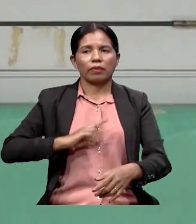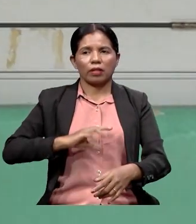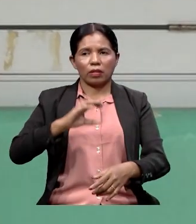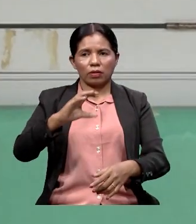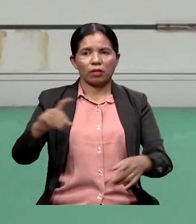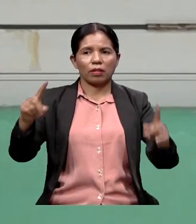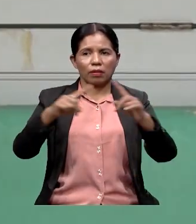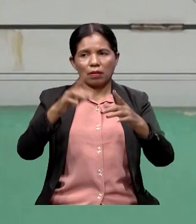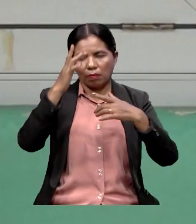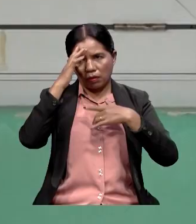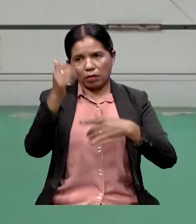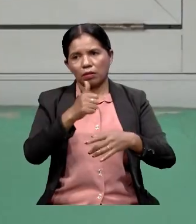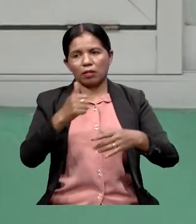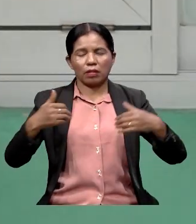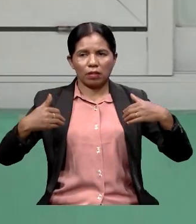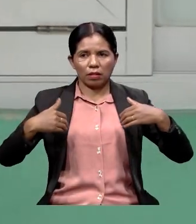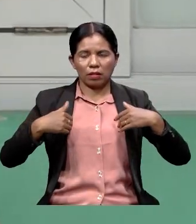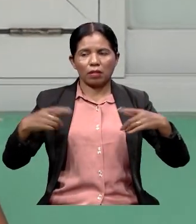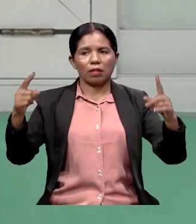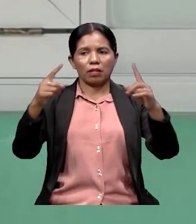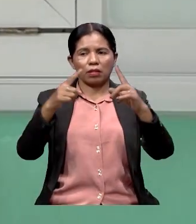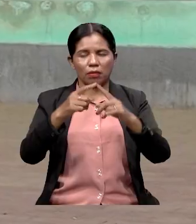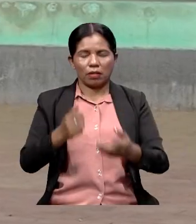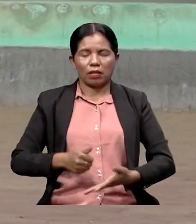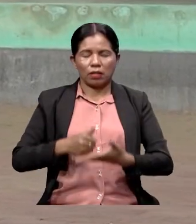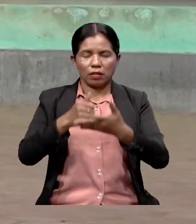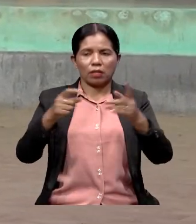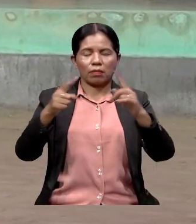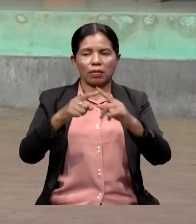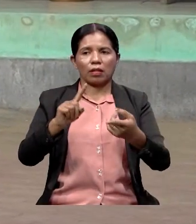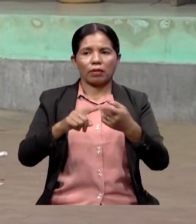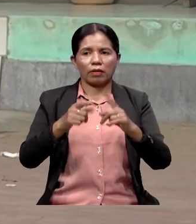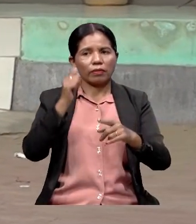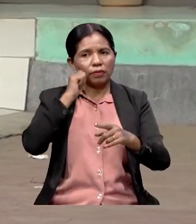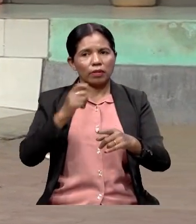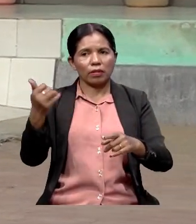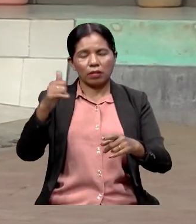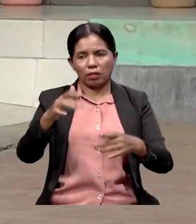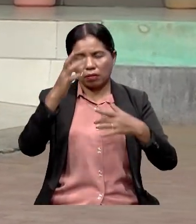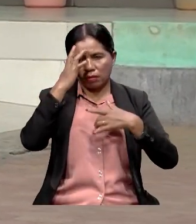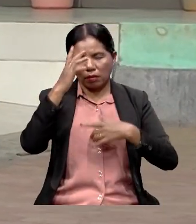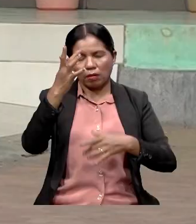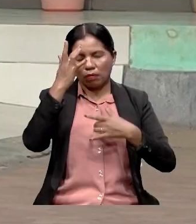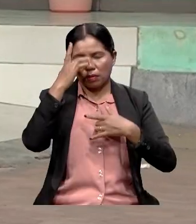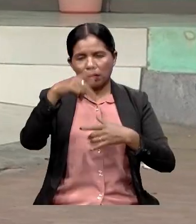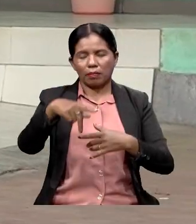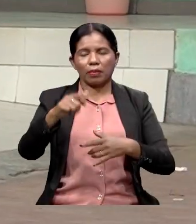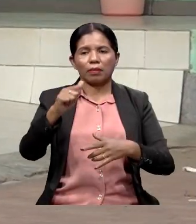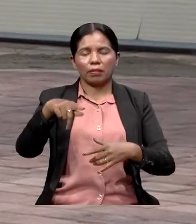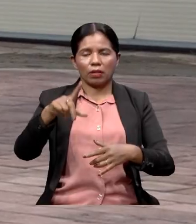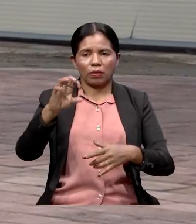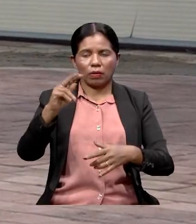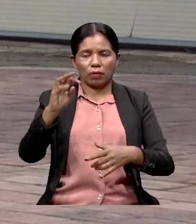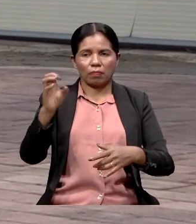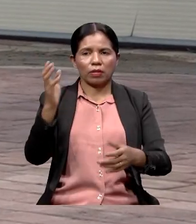tratamento ba moraceluk e amos restreio no tratamento ba inansira nebe elisível ba vírus papiloma humano, o de